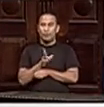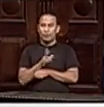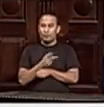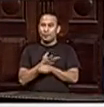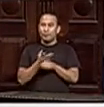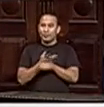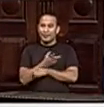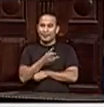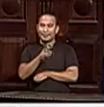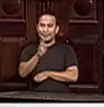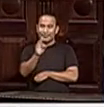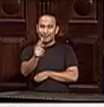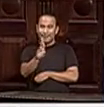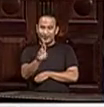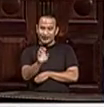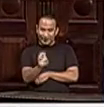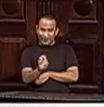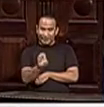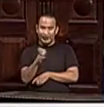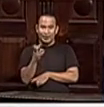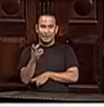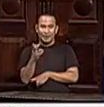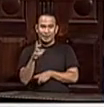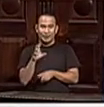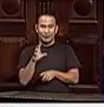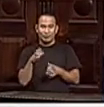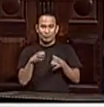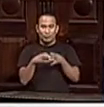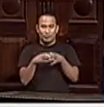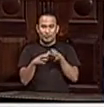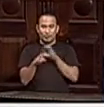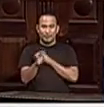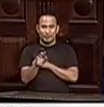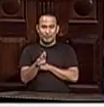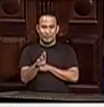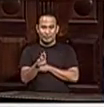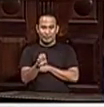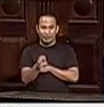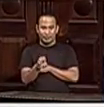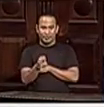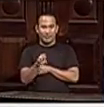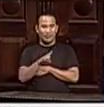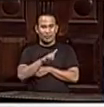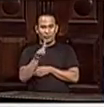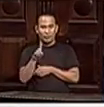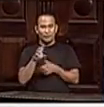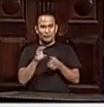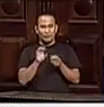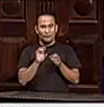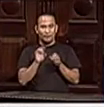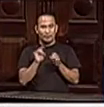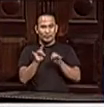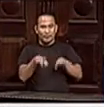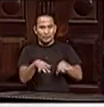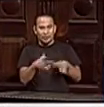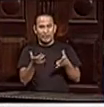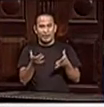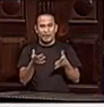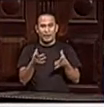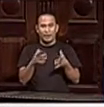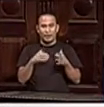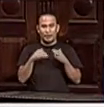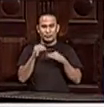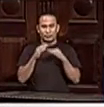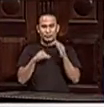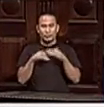pelo TRE, pelo colegiado do TRE. E só não vai deixar o cargo porque o ministro